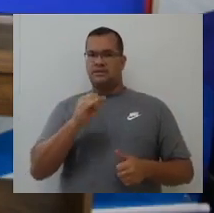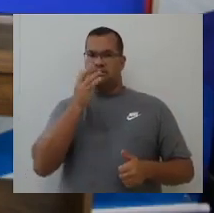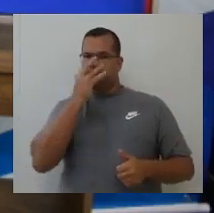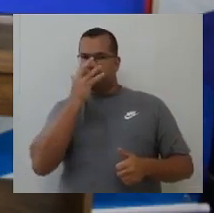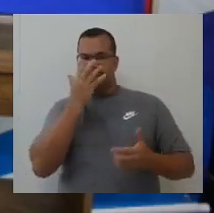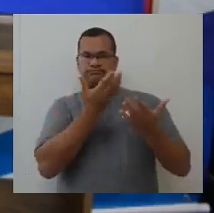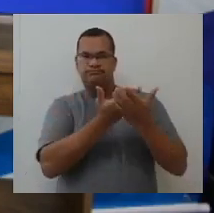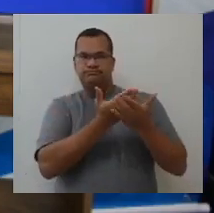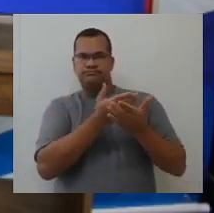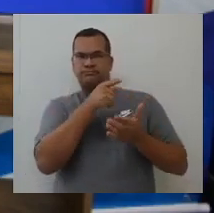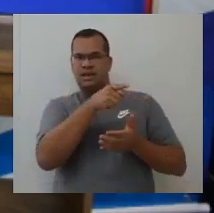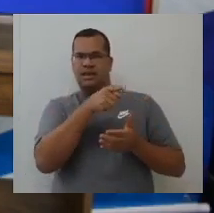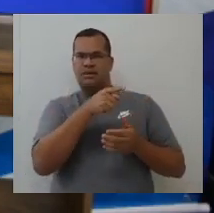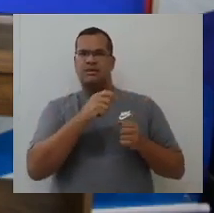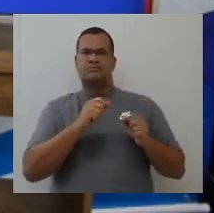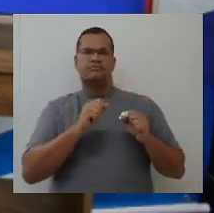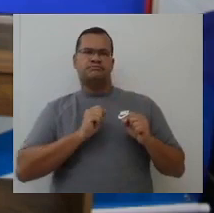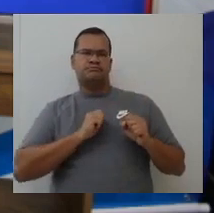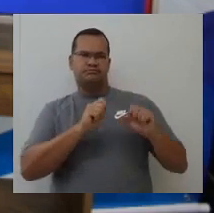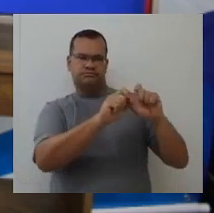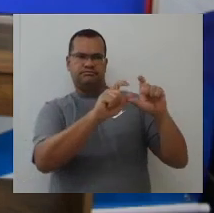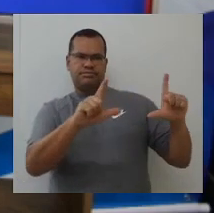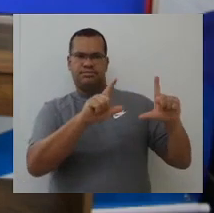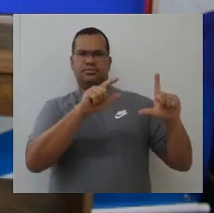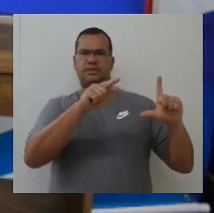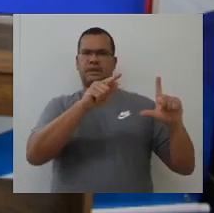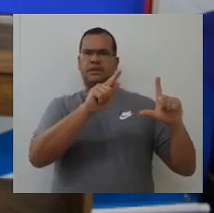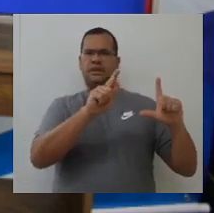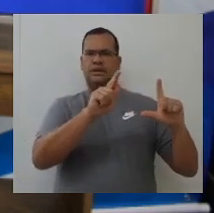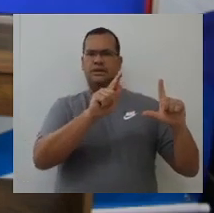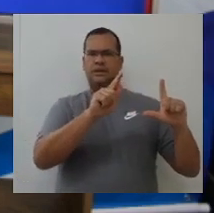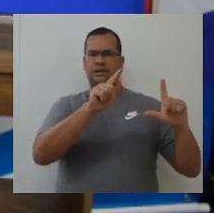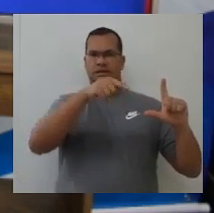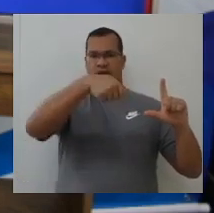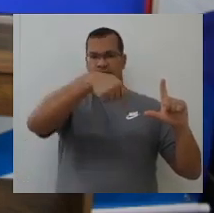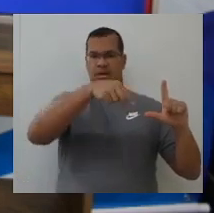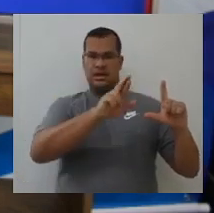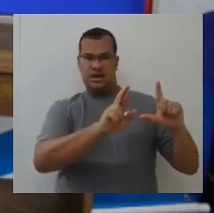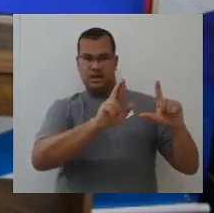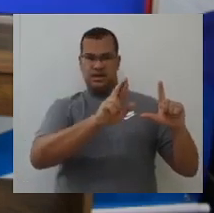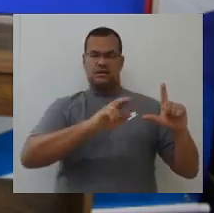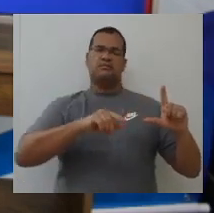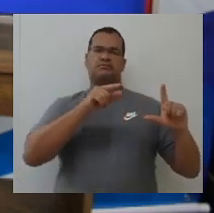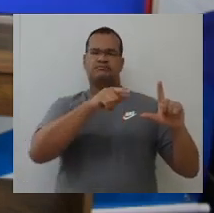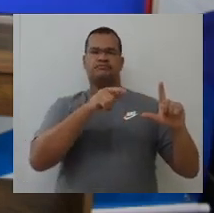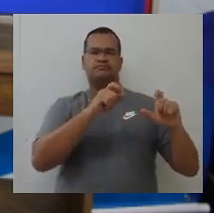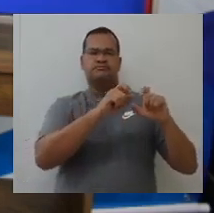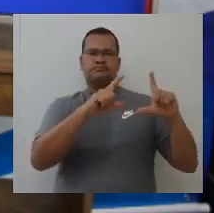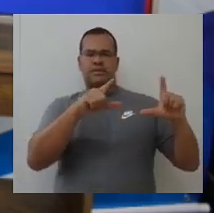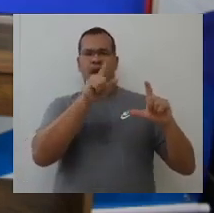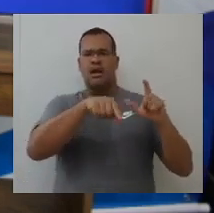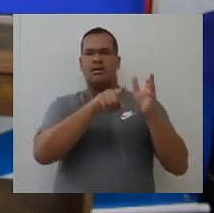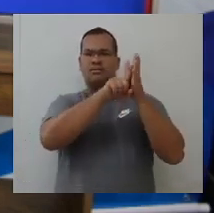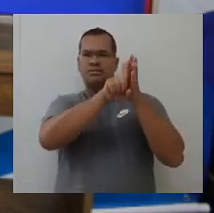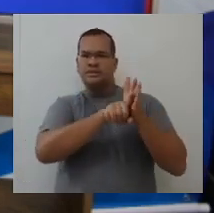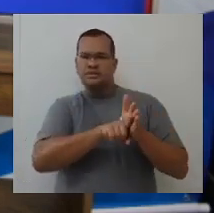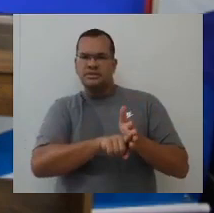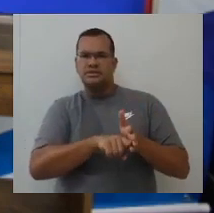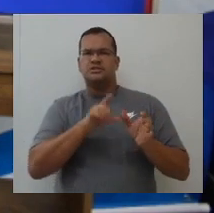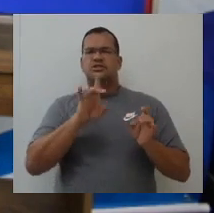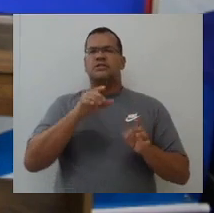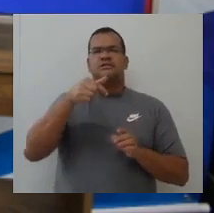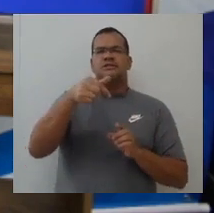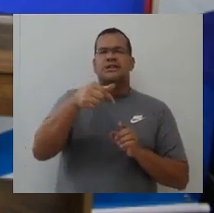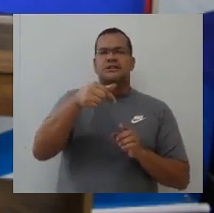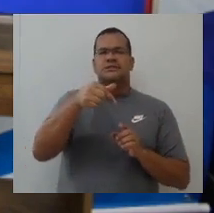televisão, aponta teu celular aí para o QR Code que vai te direcionar rapidamente para essa pesquisa. É uma pesquisa muito rápida, com 7